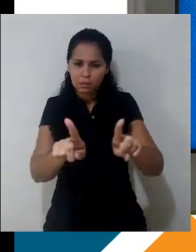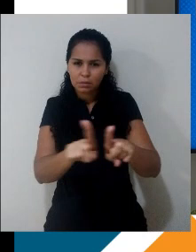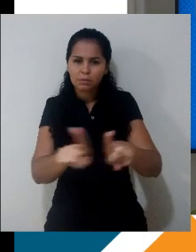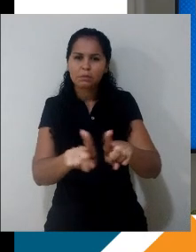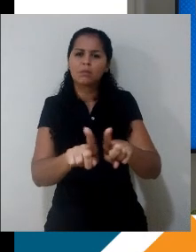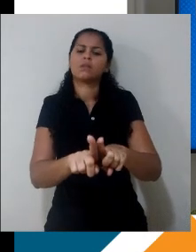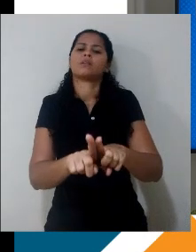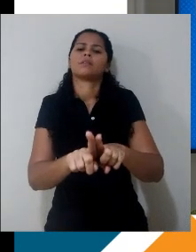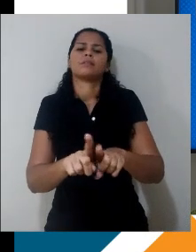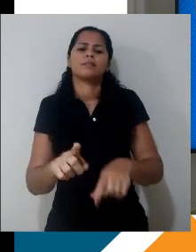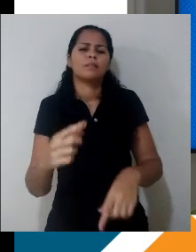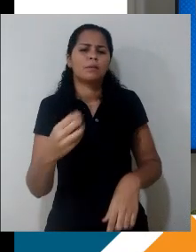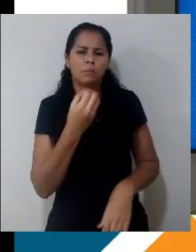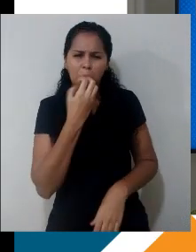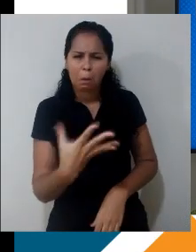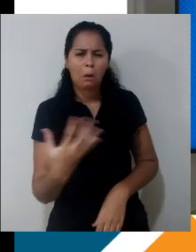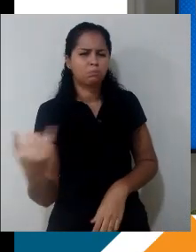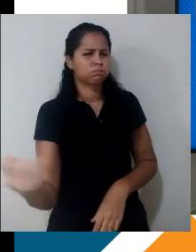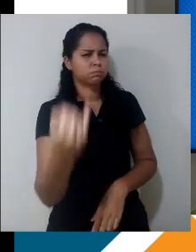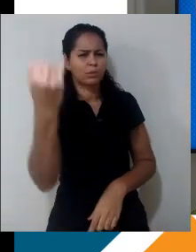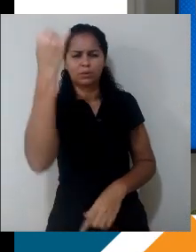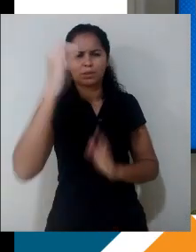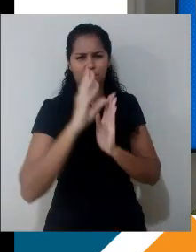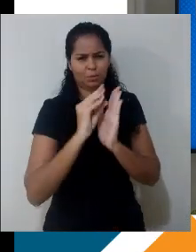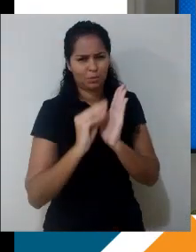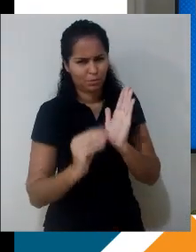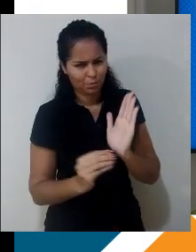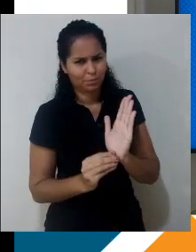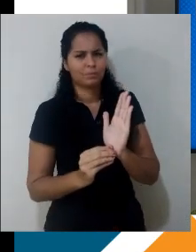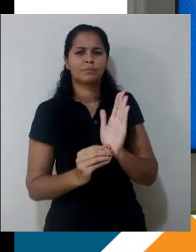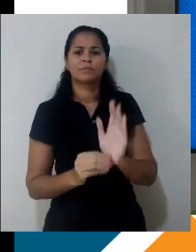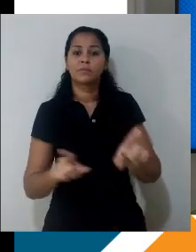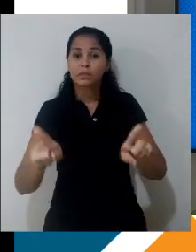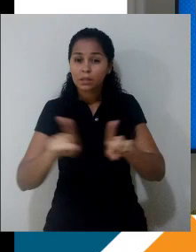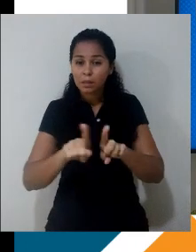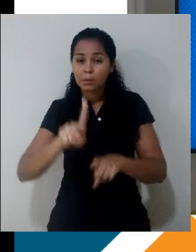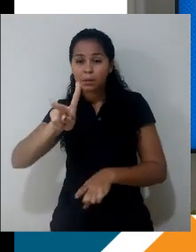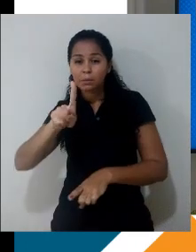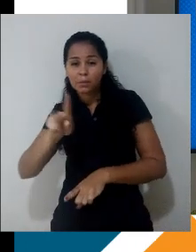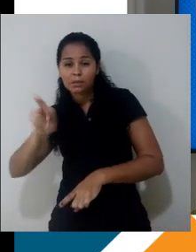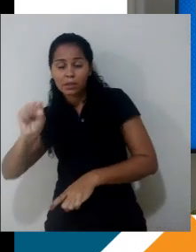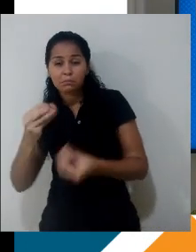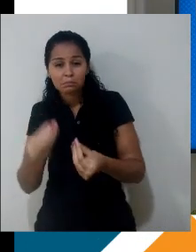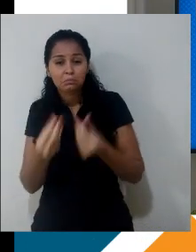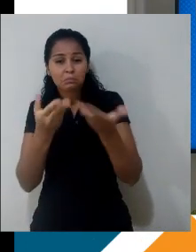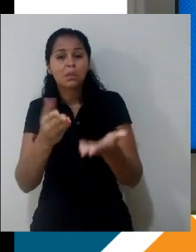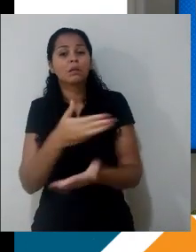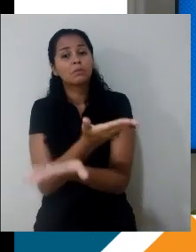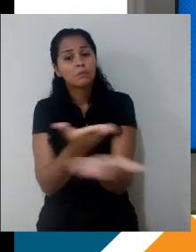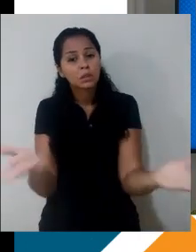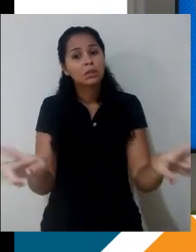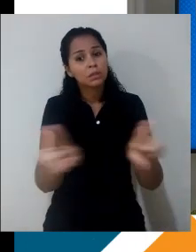valham desse material, porque ele é riquíssimo em termos de conteúdo. E o PVS também está oferecendo para vocês, como vocês já devem